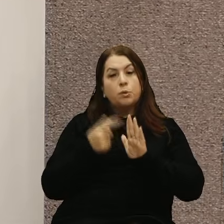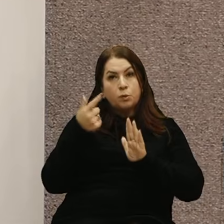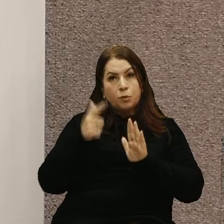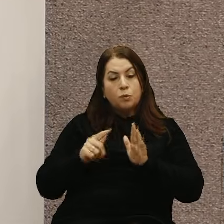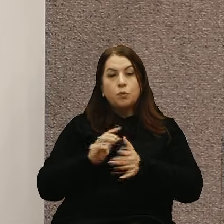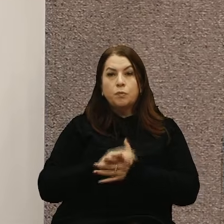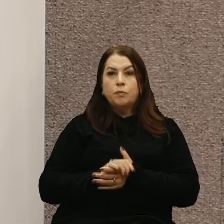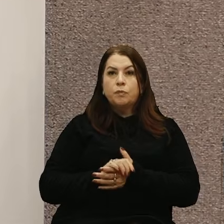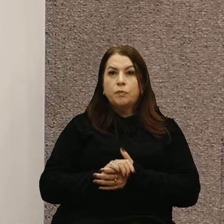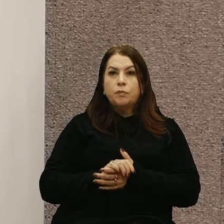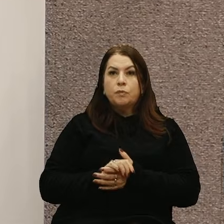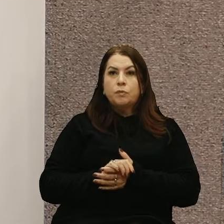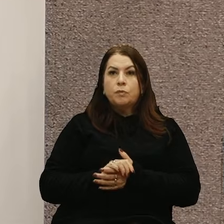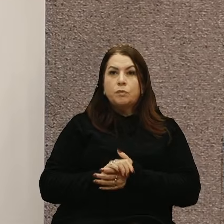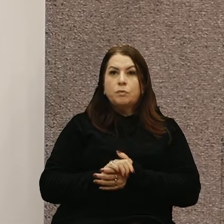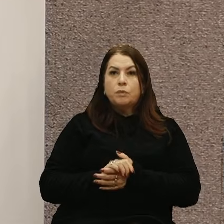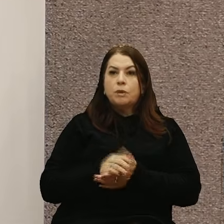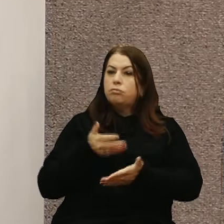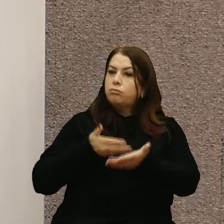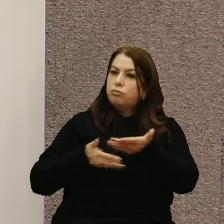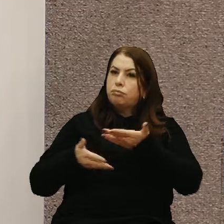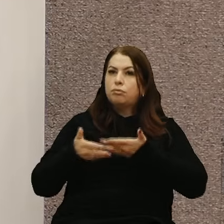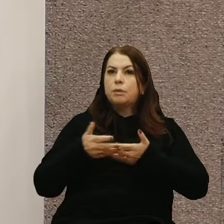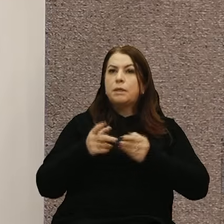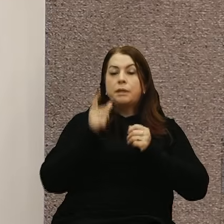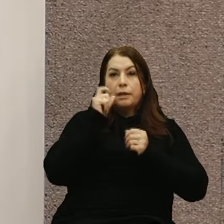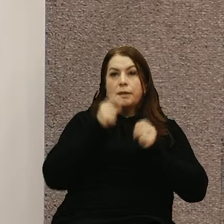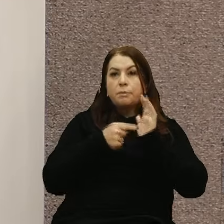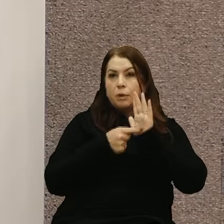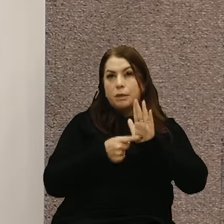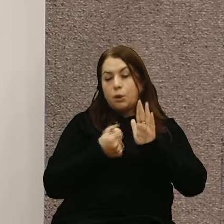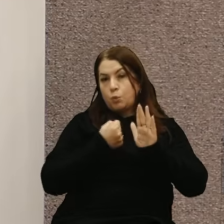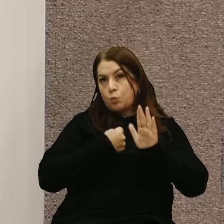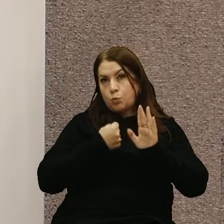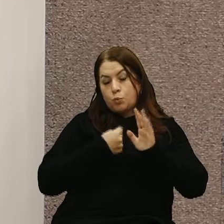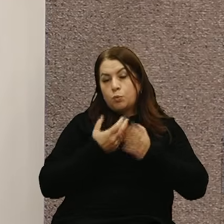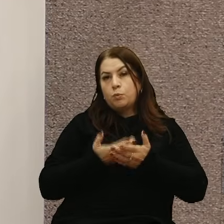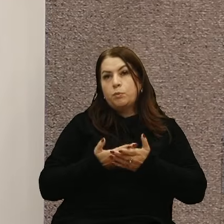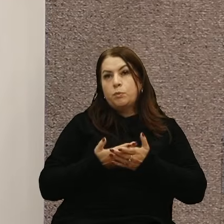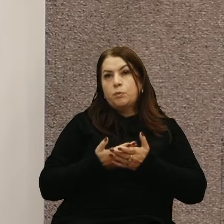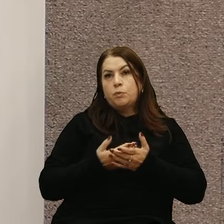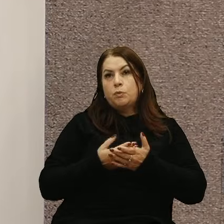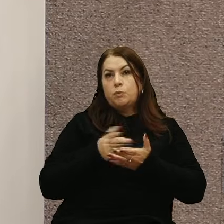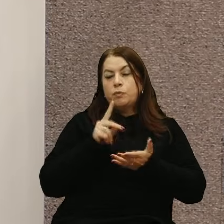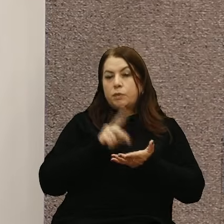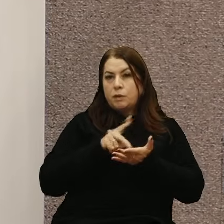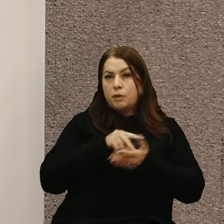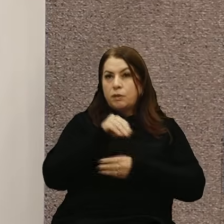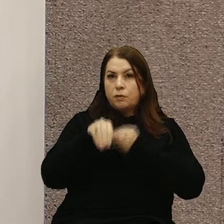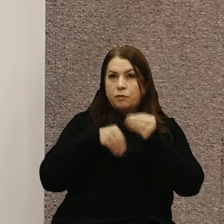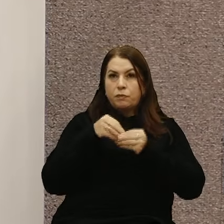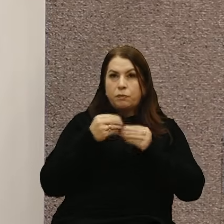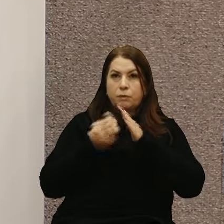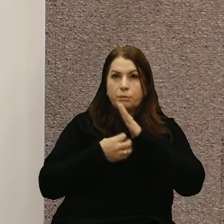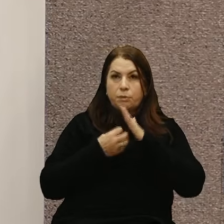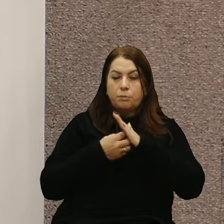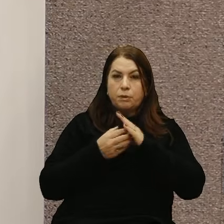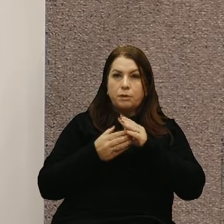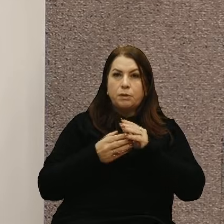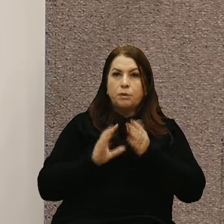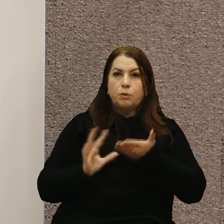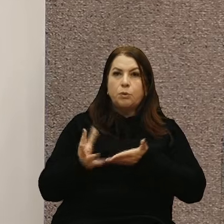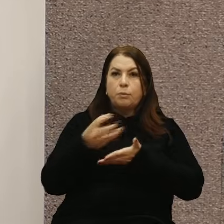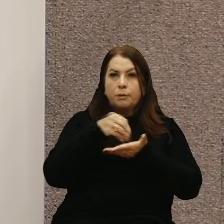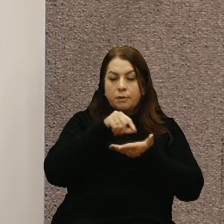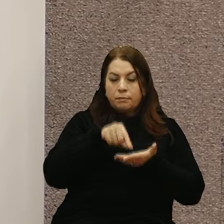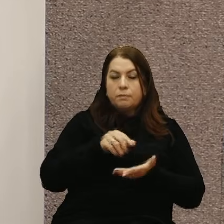vez, essa cordialidade e o interesse em trazer à tona os números, né, os fatos que envolvem a nossa empresa, a Companhia de Desenvolvimento de Caxias do